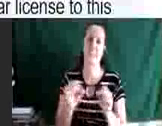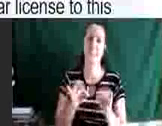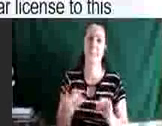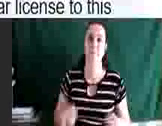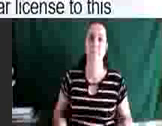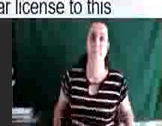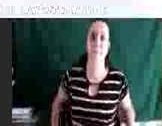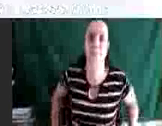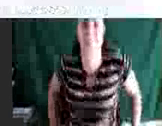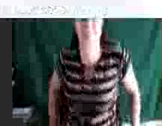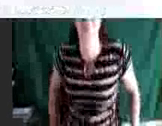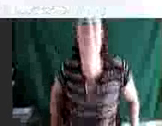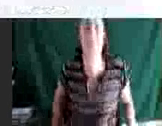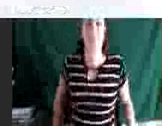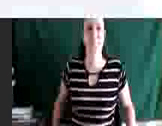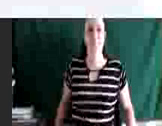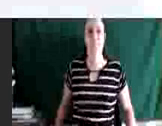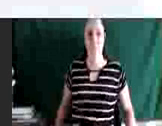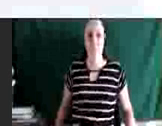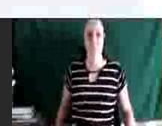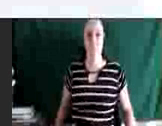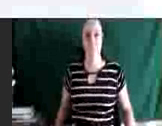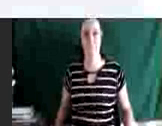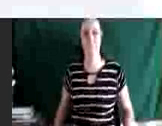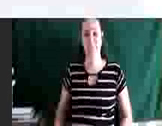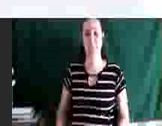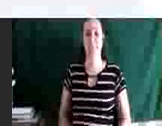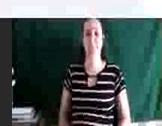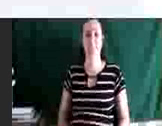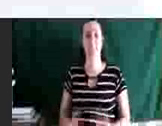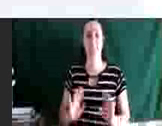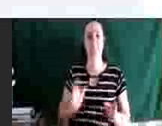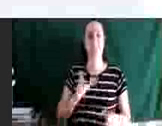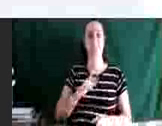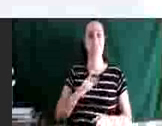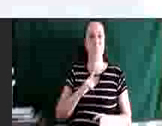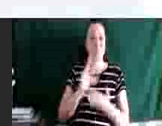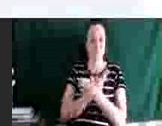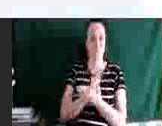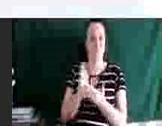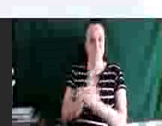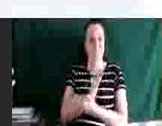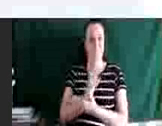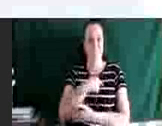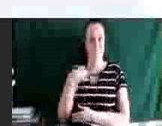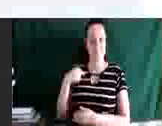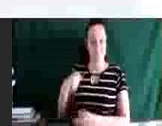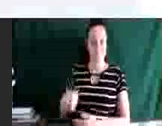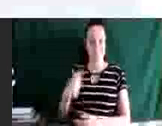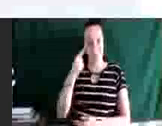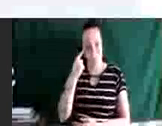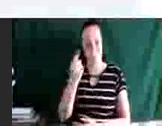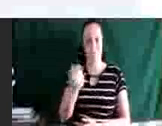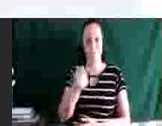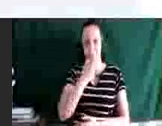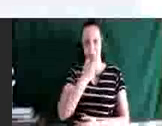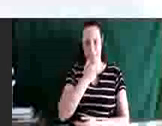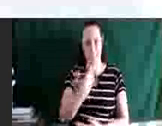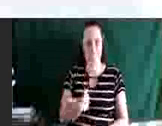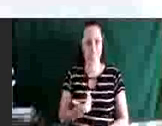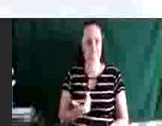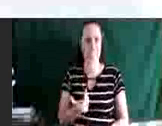primeira, 2015, mas já tem 2019, a segunda edição, que é um ótimo livro. Algum material, a maioria dos materiais aqui, as ferramentas são